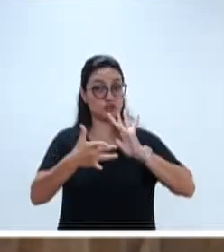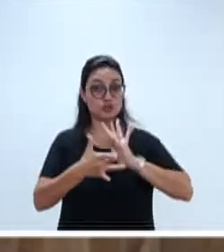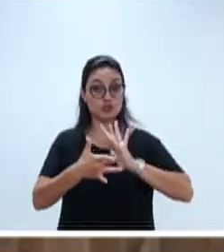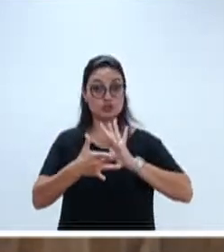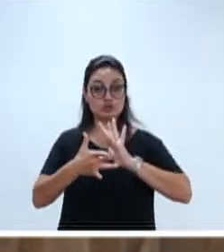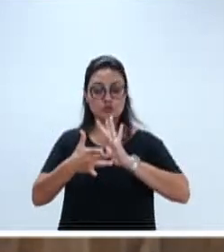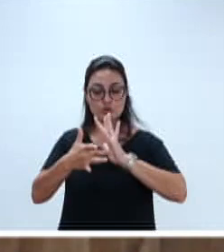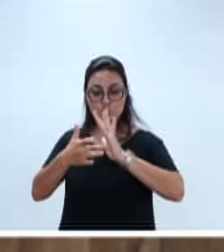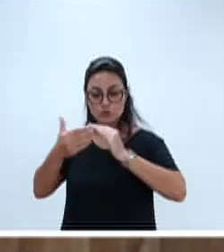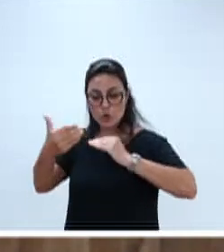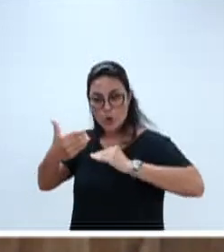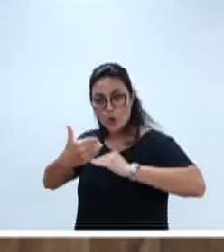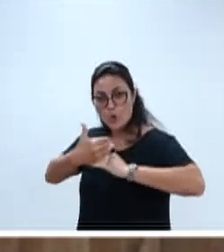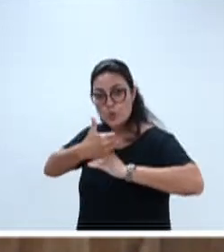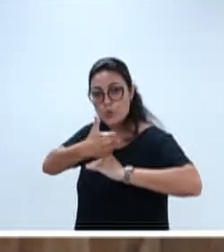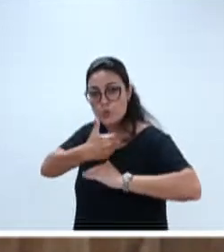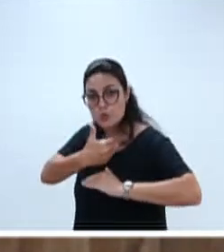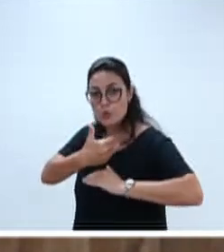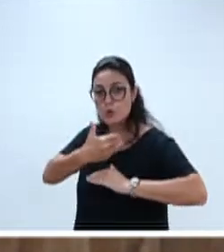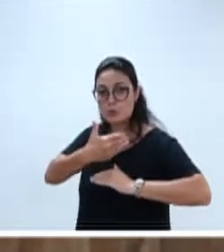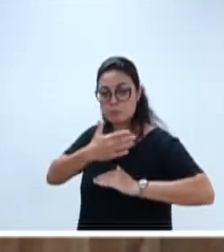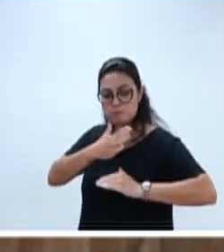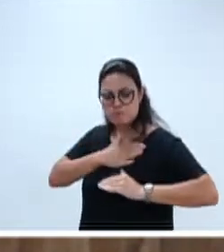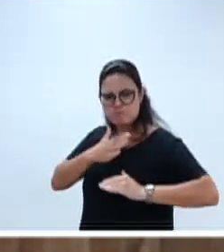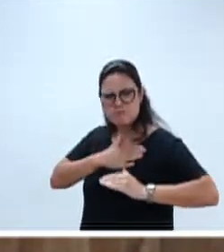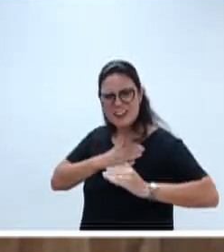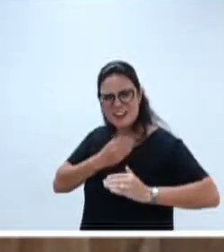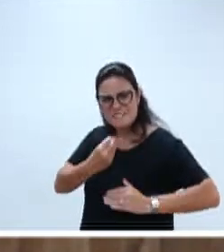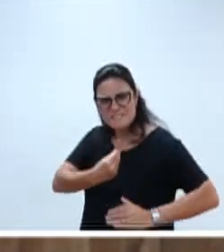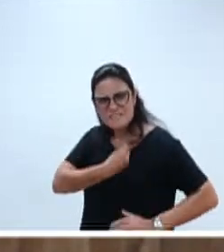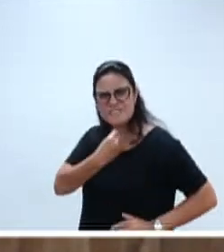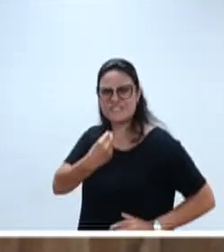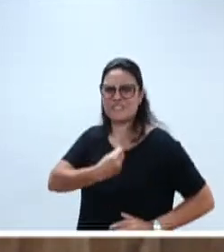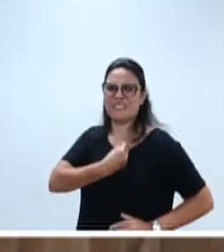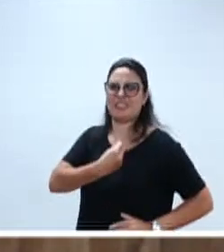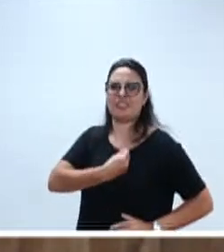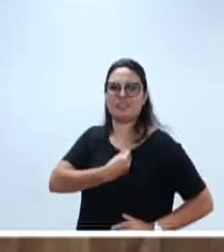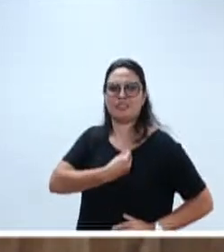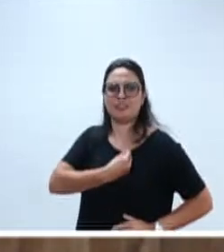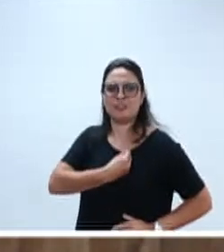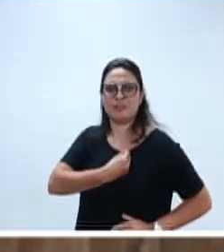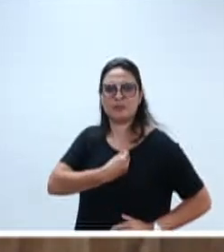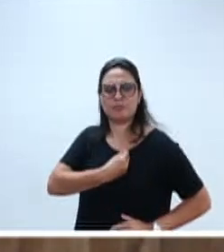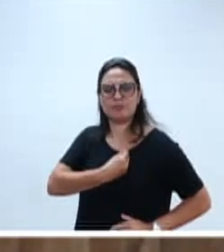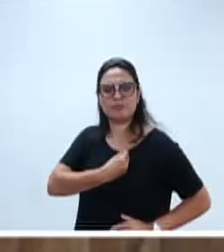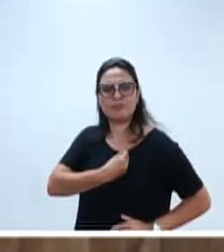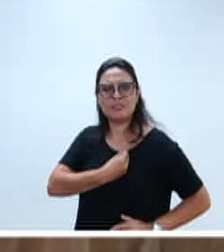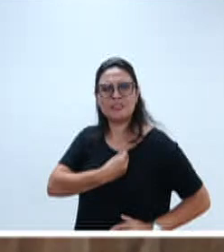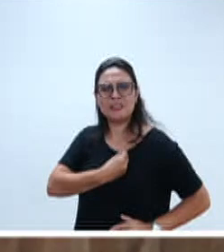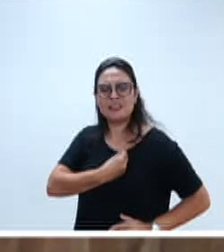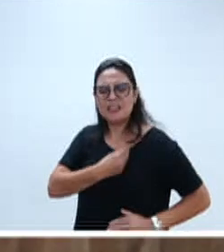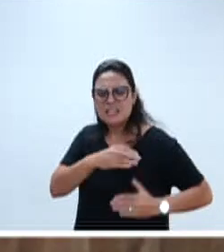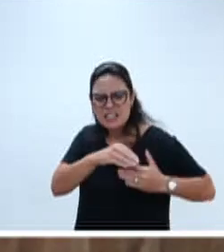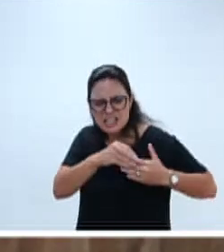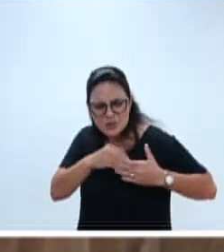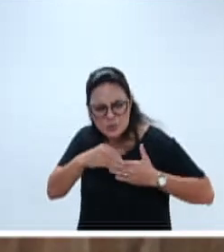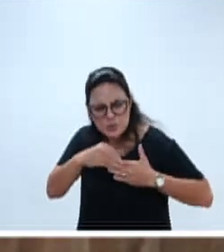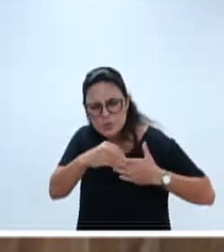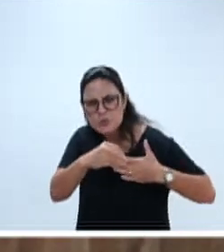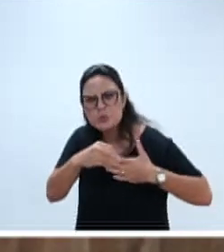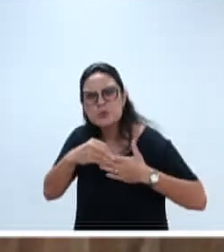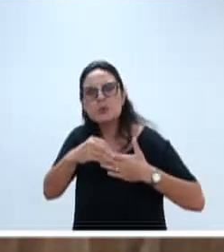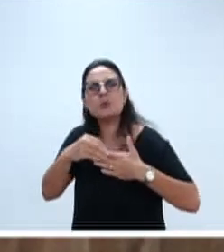Senhor na minha vida, para que o Senhor me dirija,